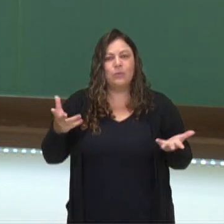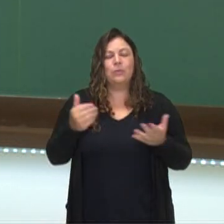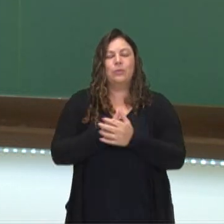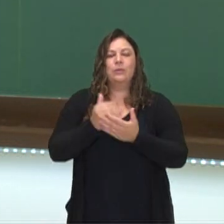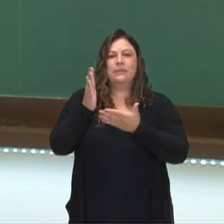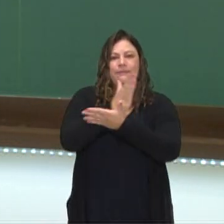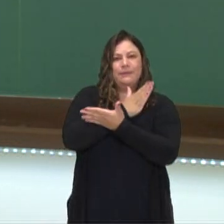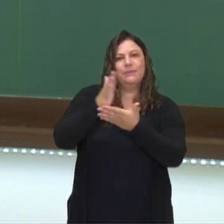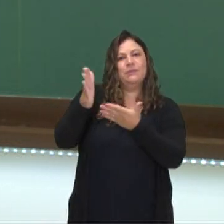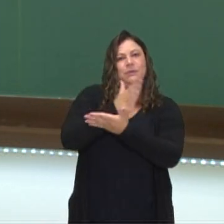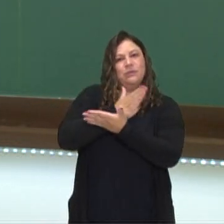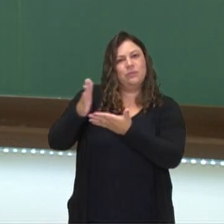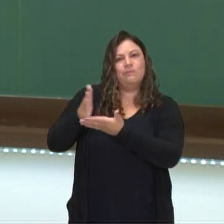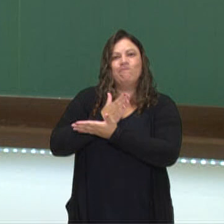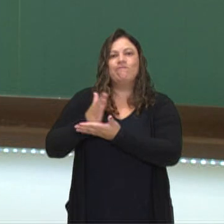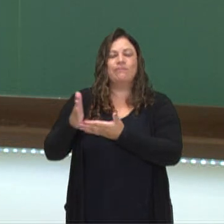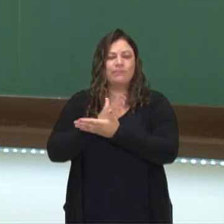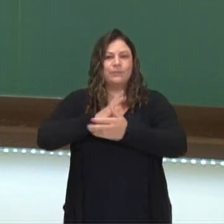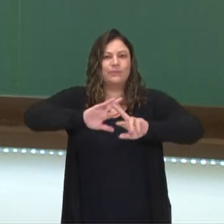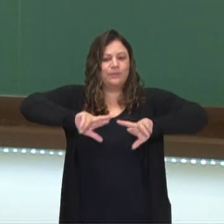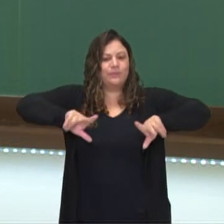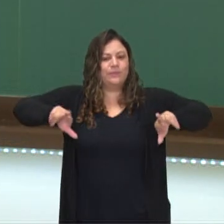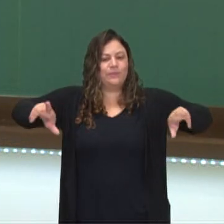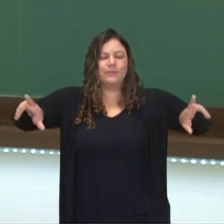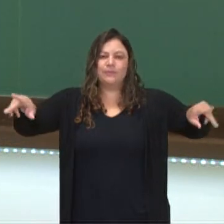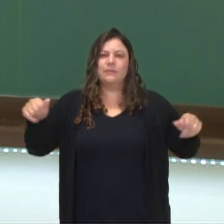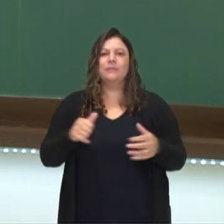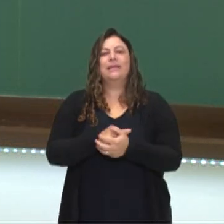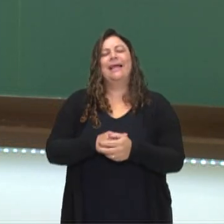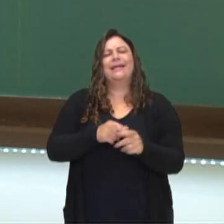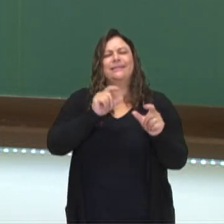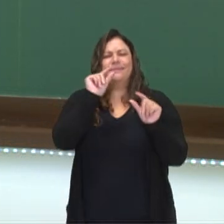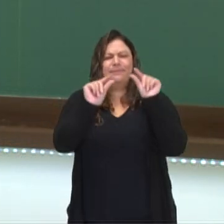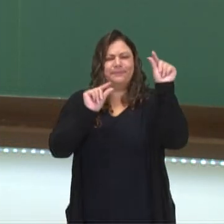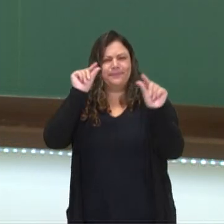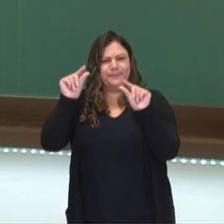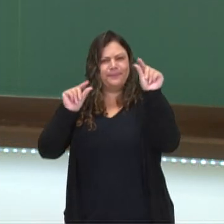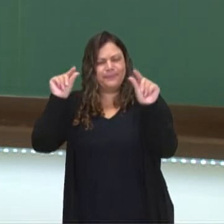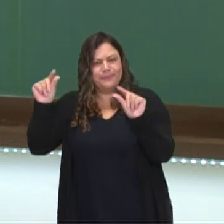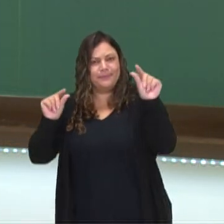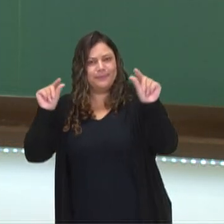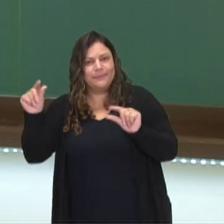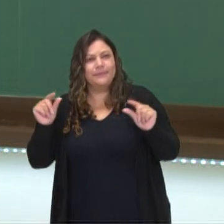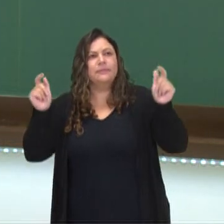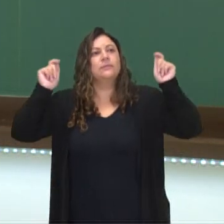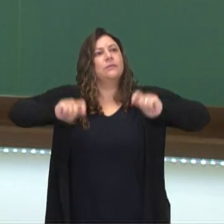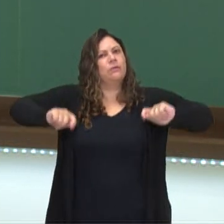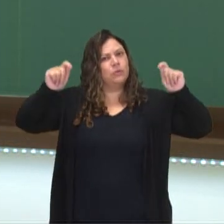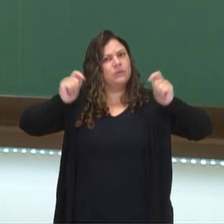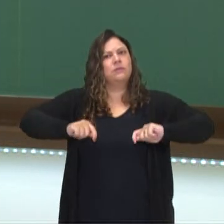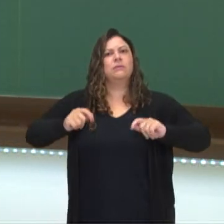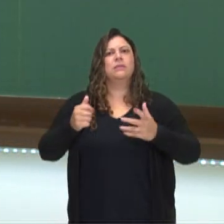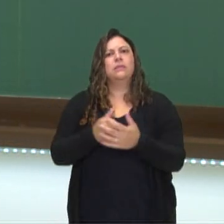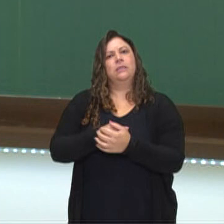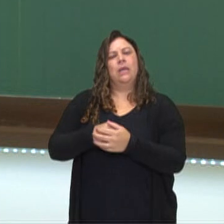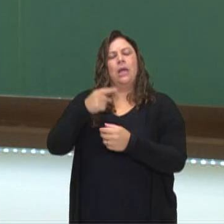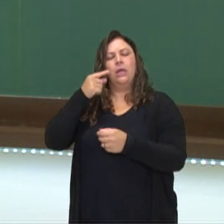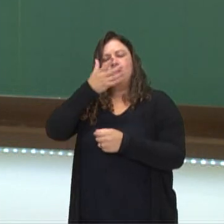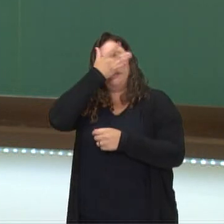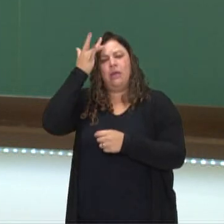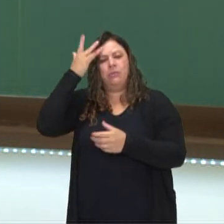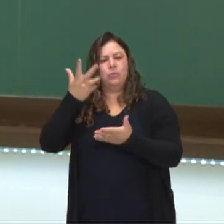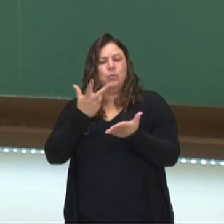fragmentar isso em centenas ou em milhares de pequenos pedaços, possibilitando que os acionistas